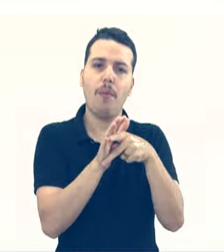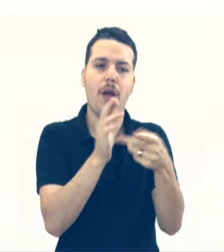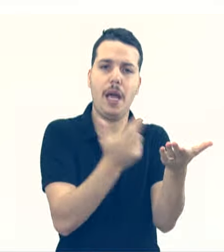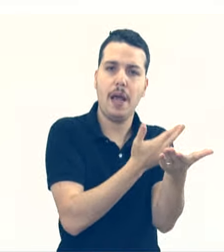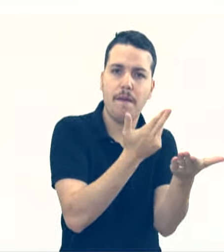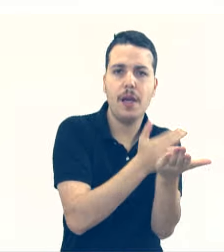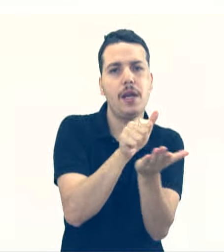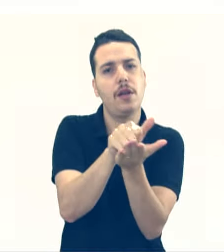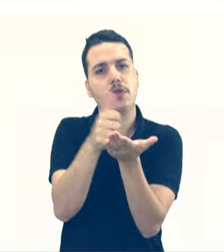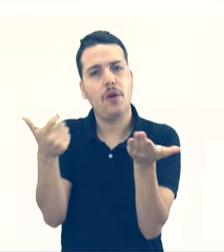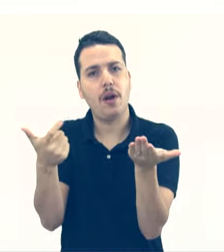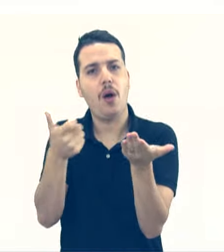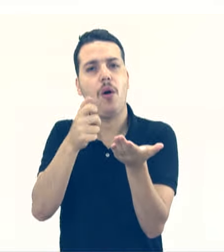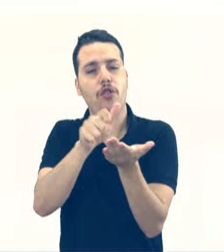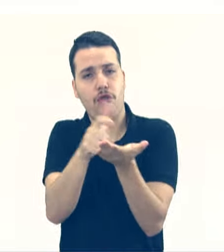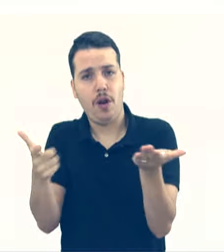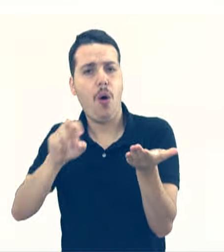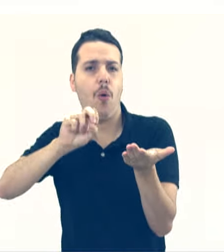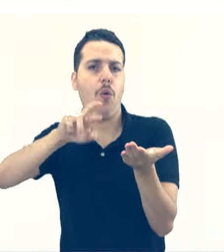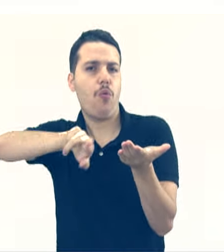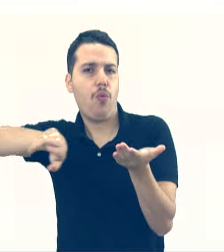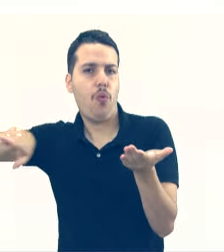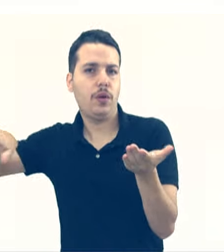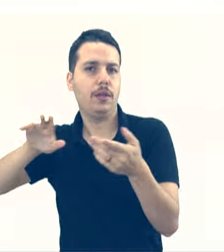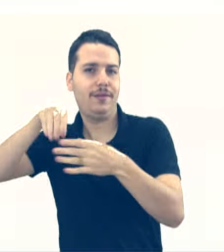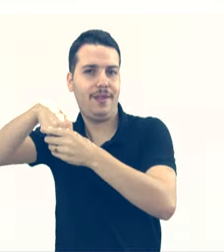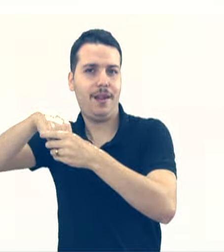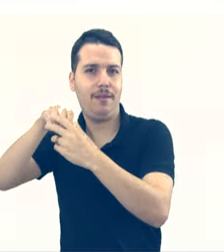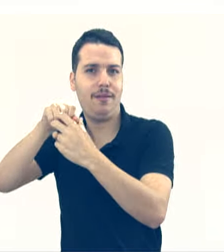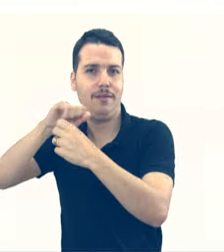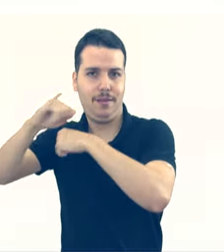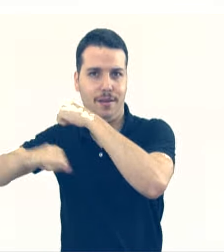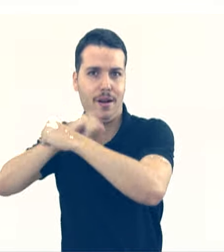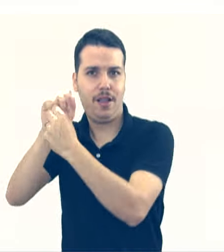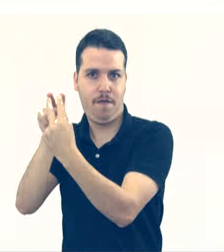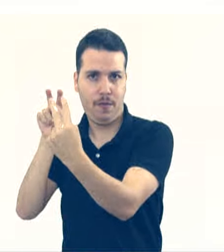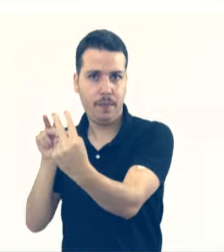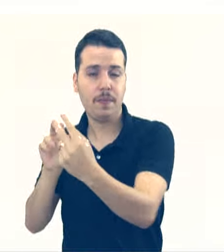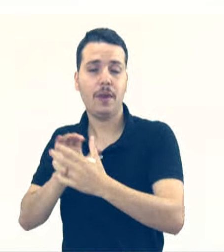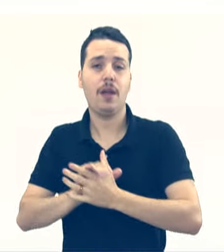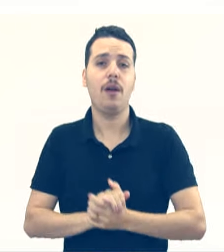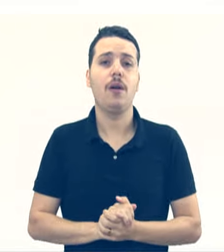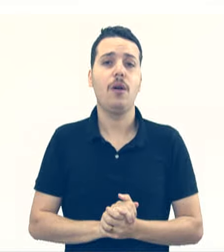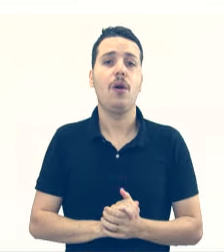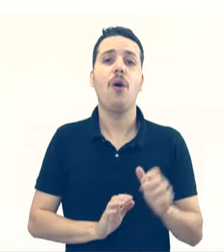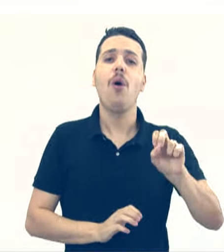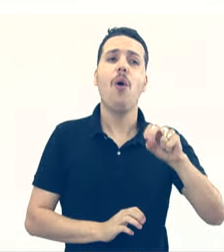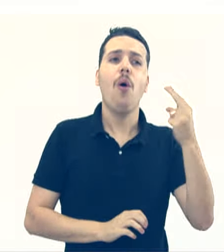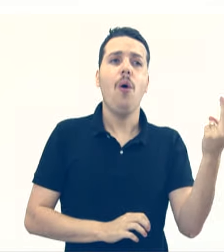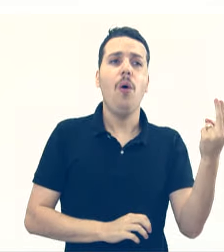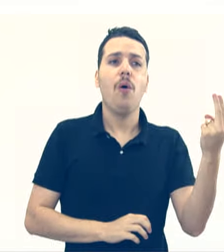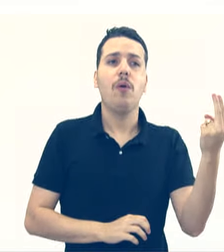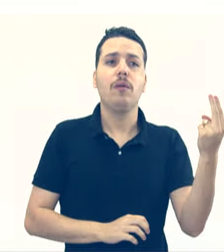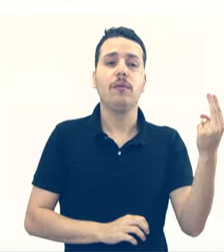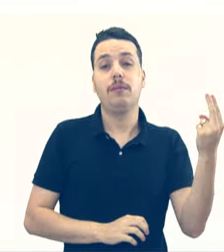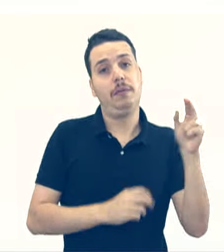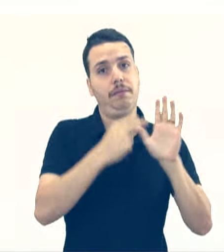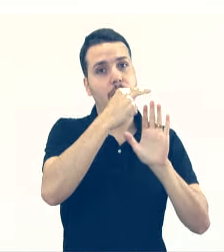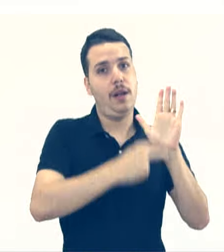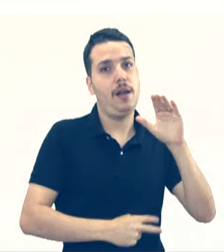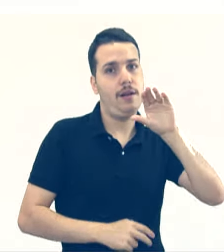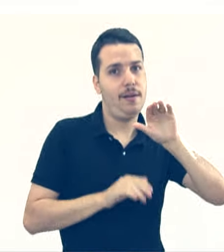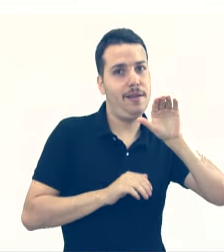revistas impressos ou virtuais, ou é um ensaio largo que trata de hechos